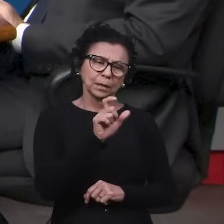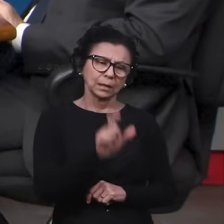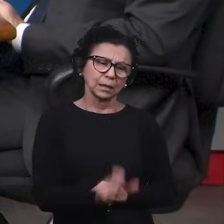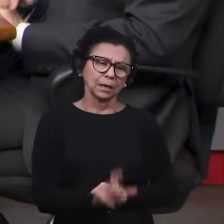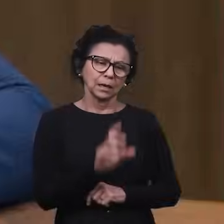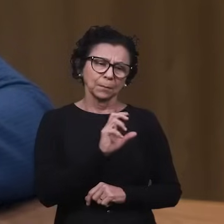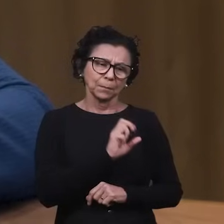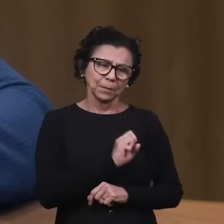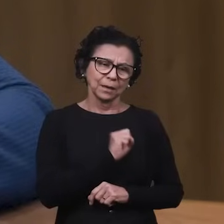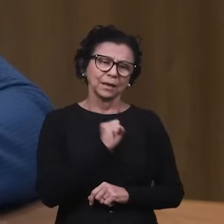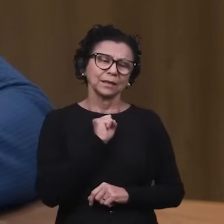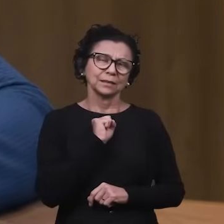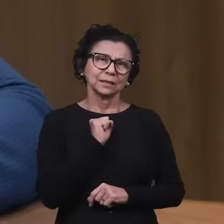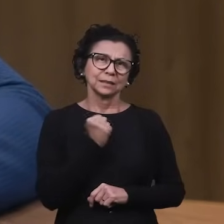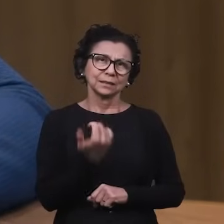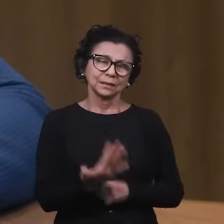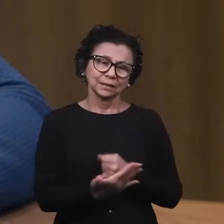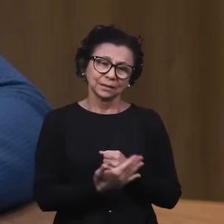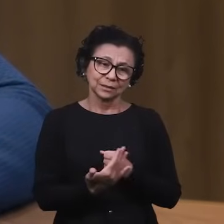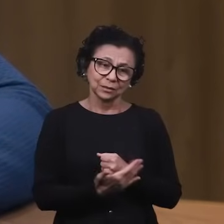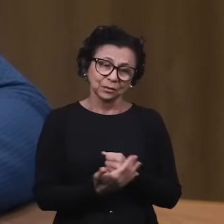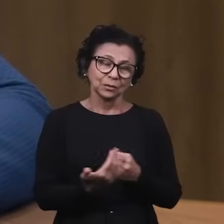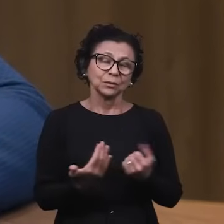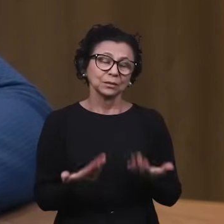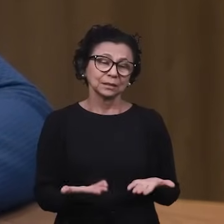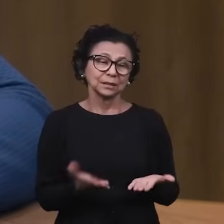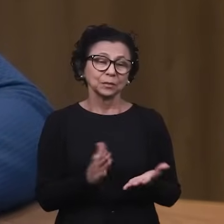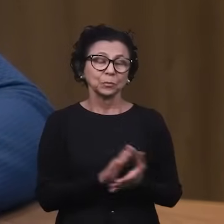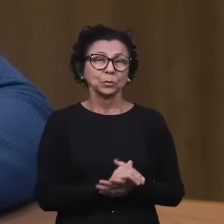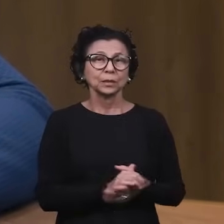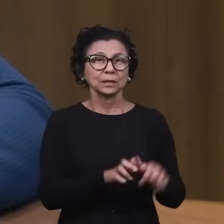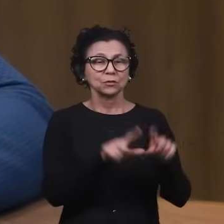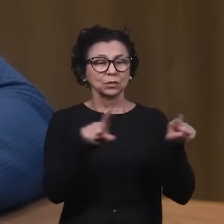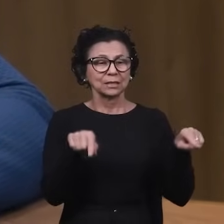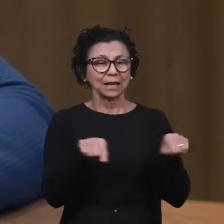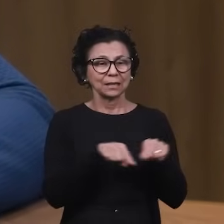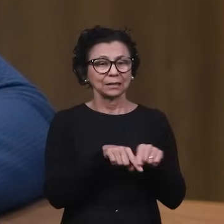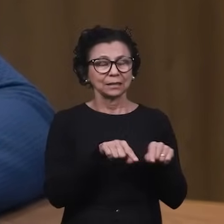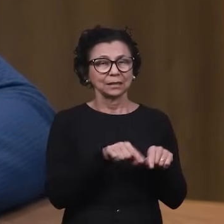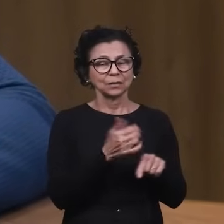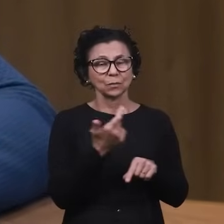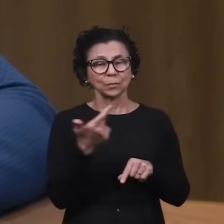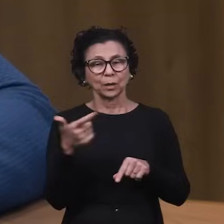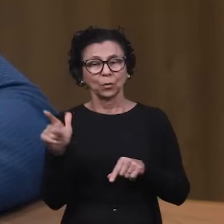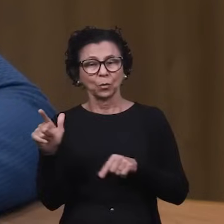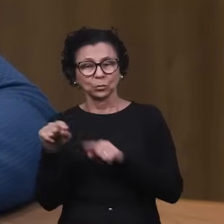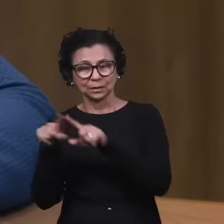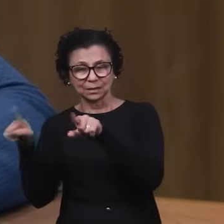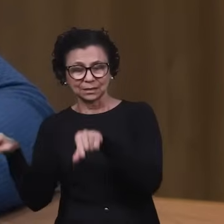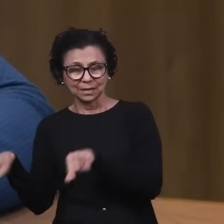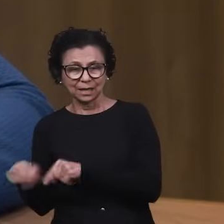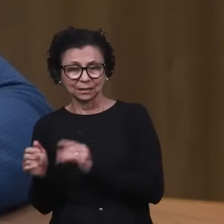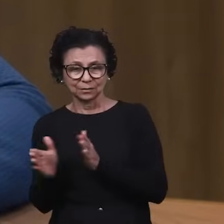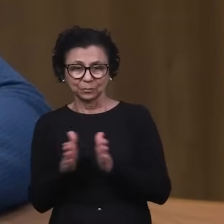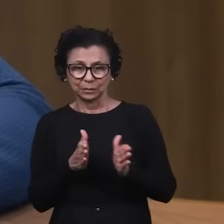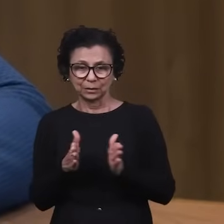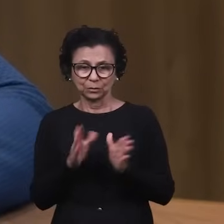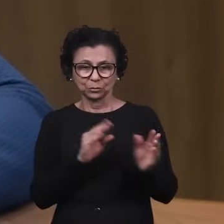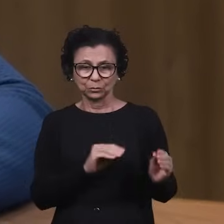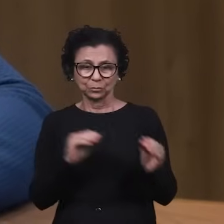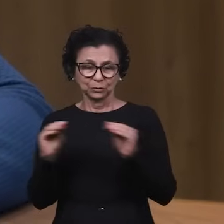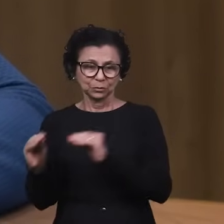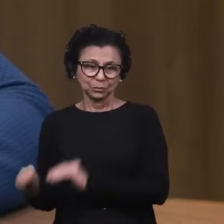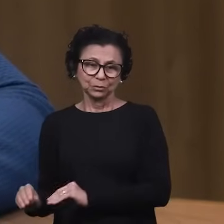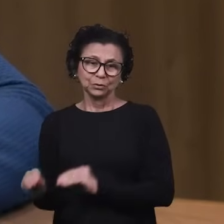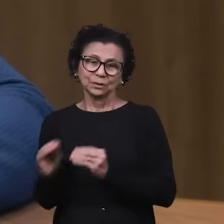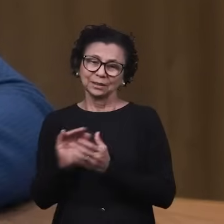adolescente, né? Isso é muito importante, porque quando eles vão mudar de classe, a gente vê o apego, né, que eles têm a gente. Então, assim,